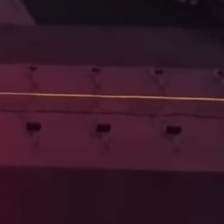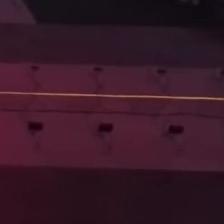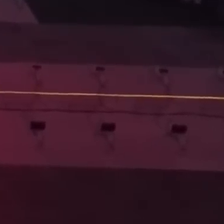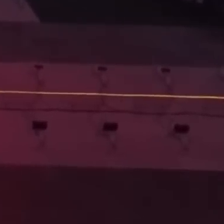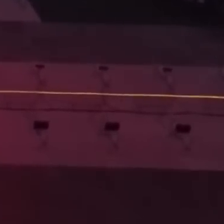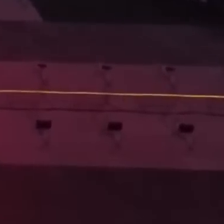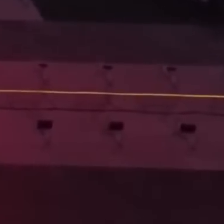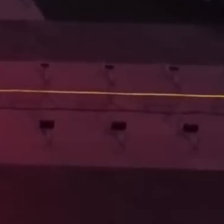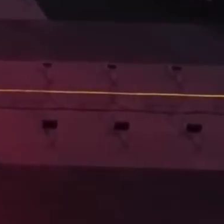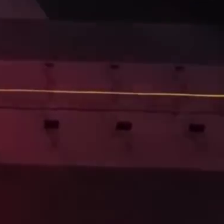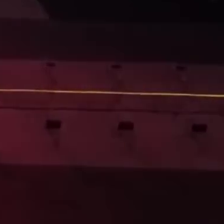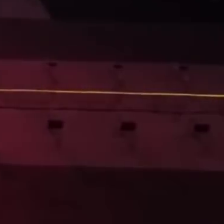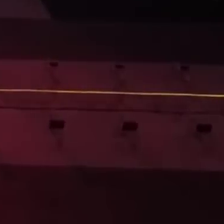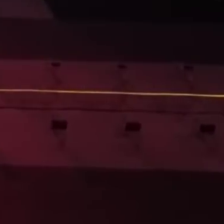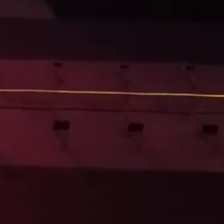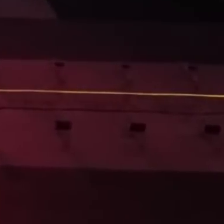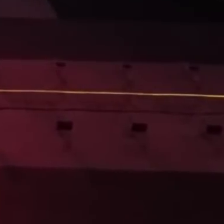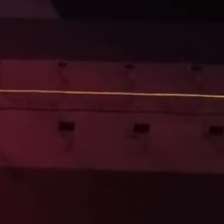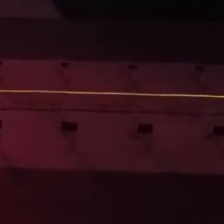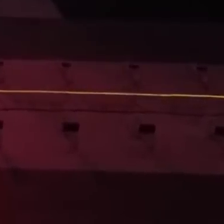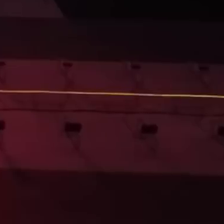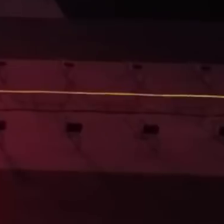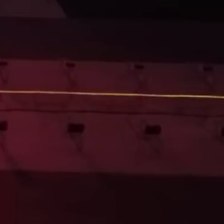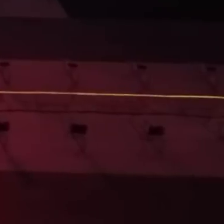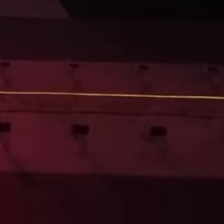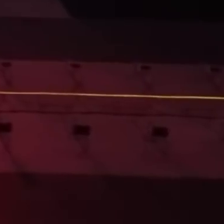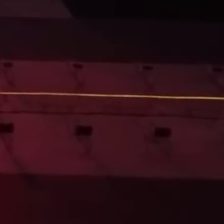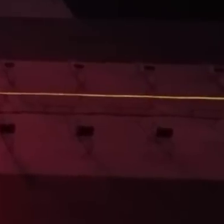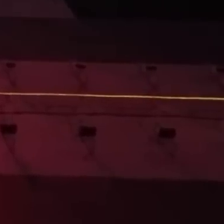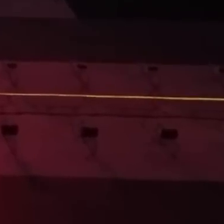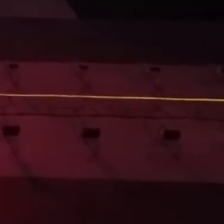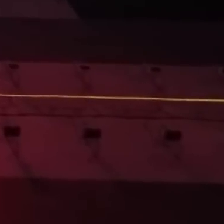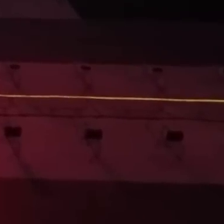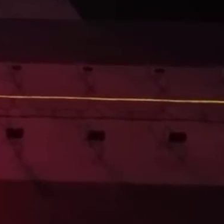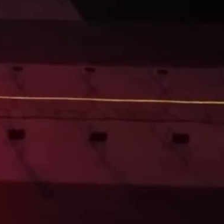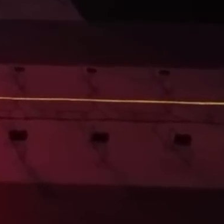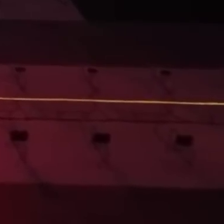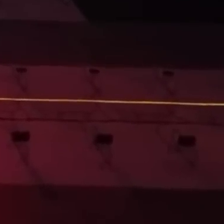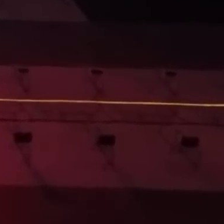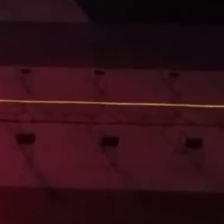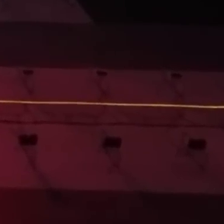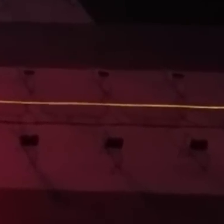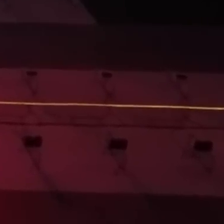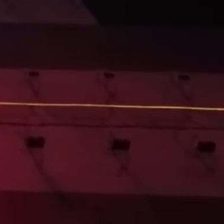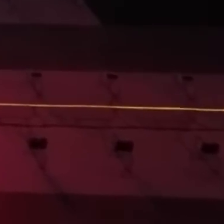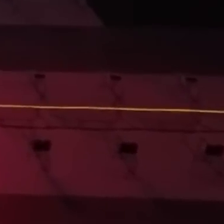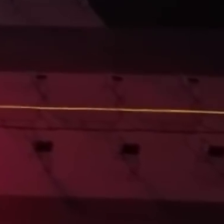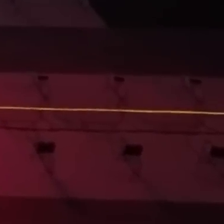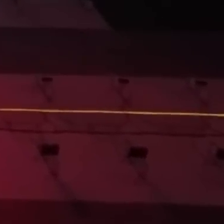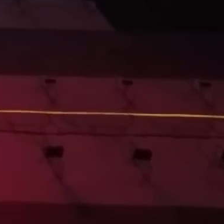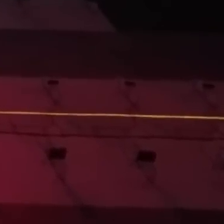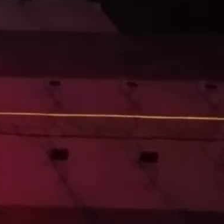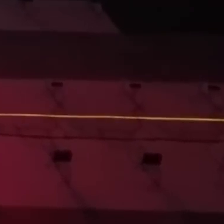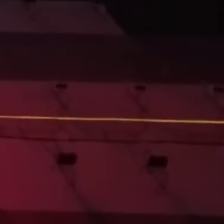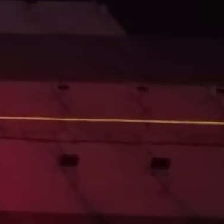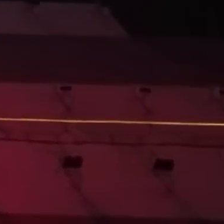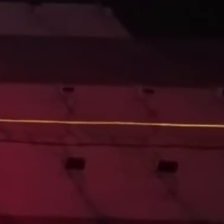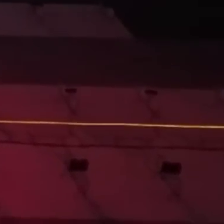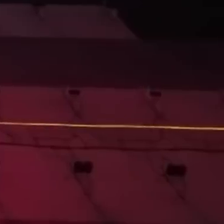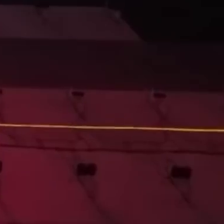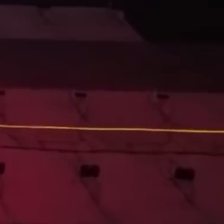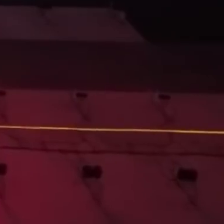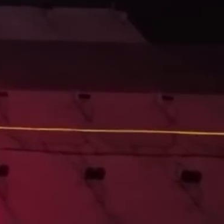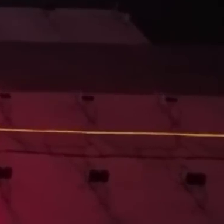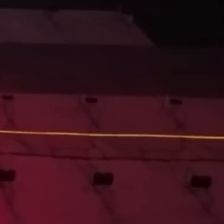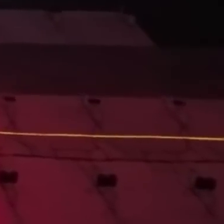casa. Adore o Senhor também. Adore na sua casa. Sinta o Espírito Santo fluir enquanto eles